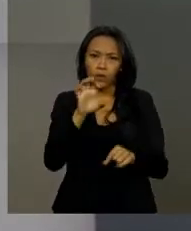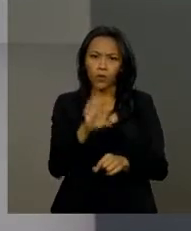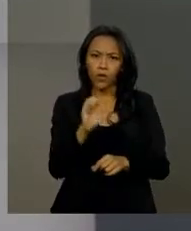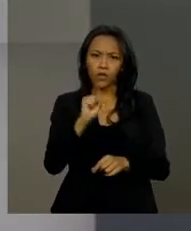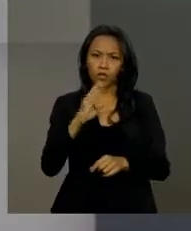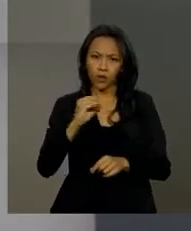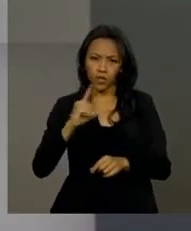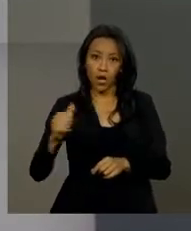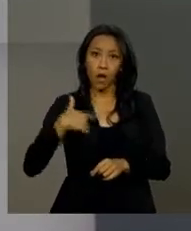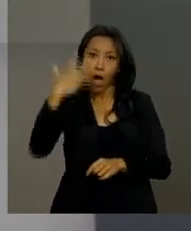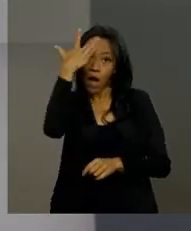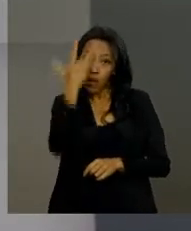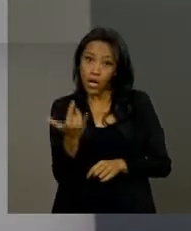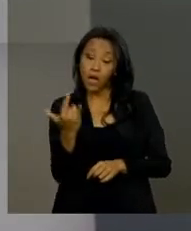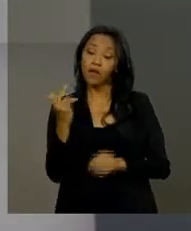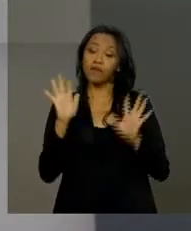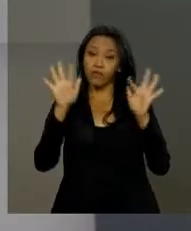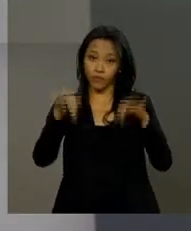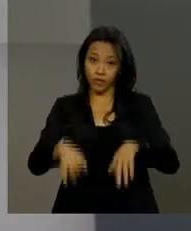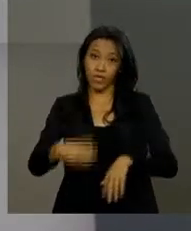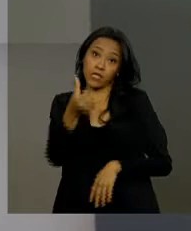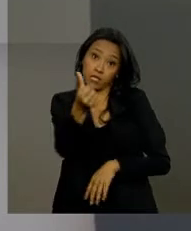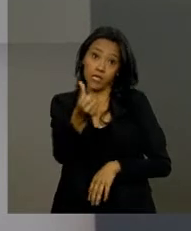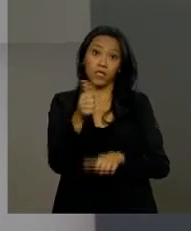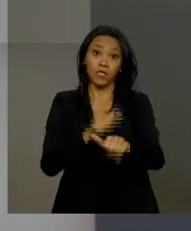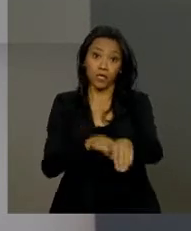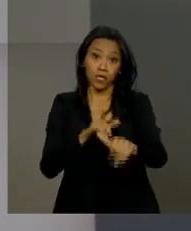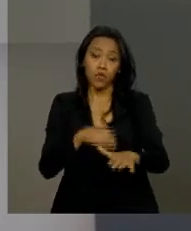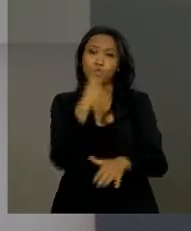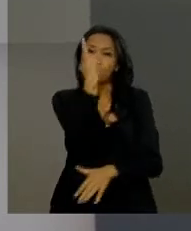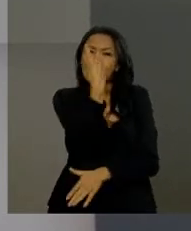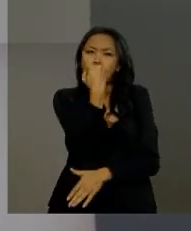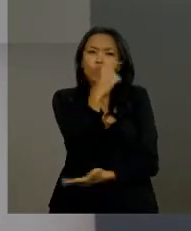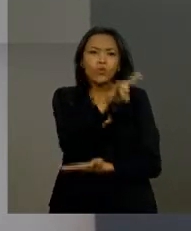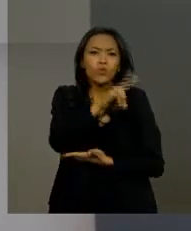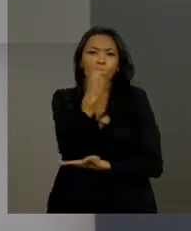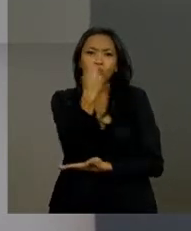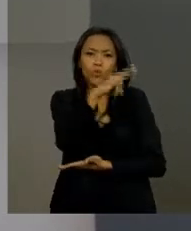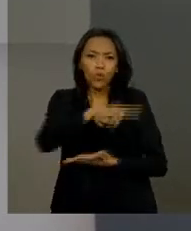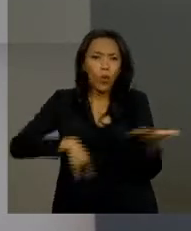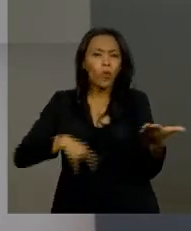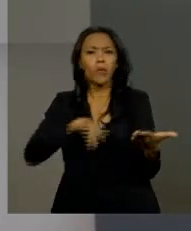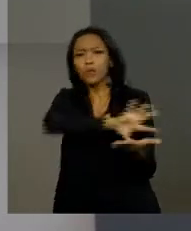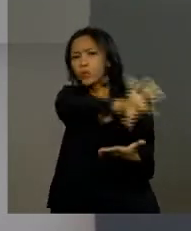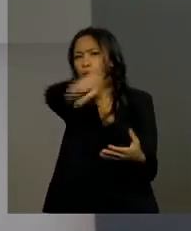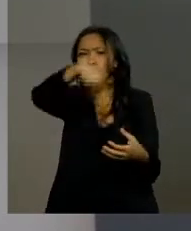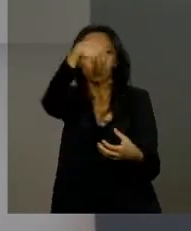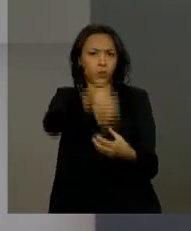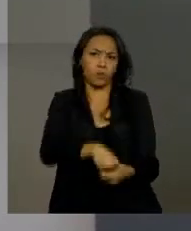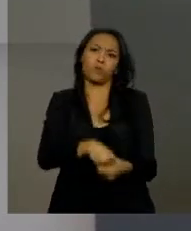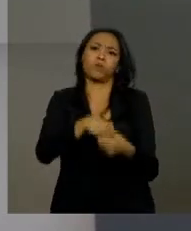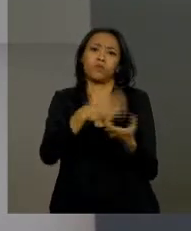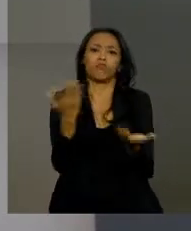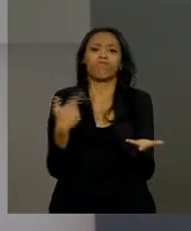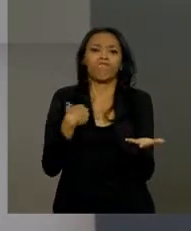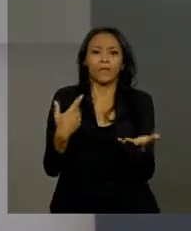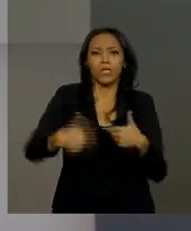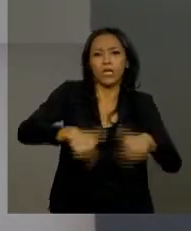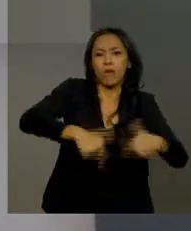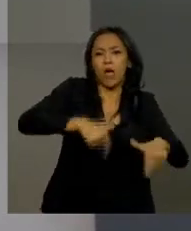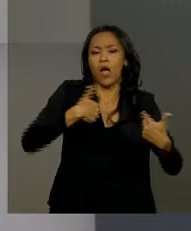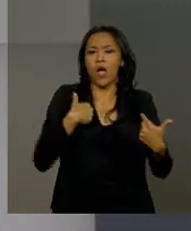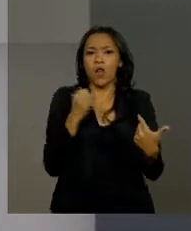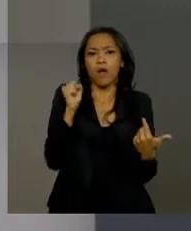6 de setembro o documento reúne em uma única guia as contribuições fiscais trabalhistas e previdenciárias que de